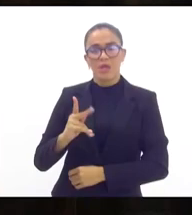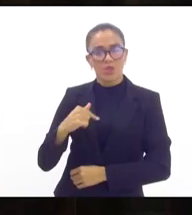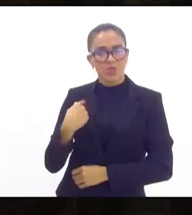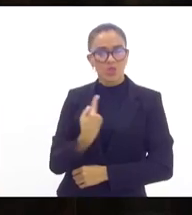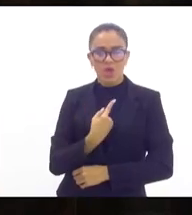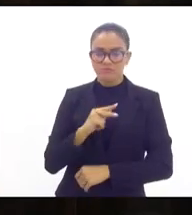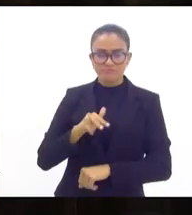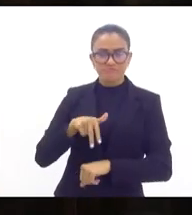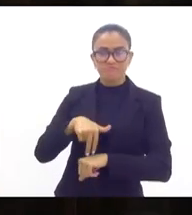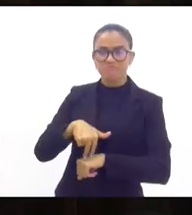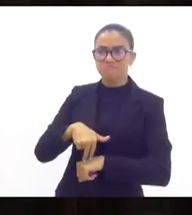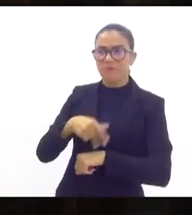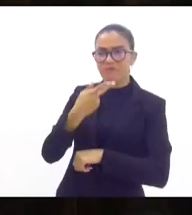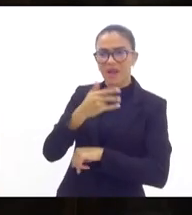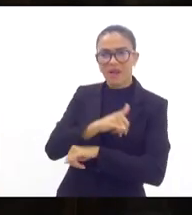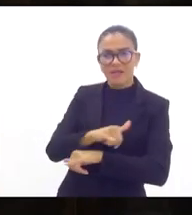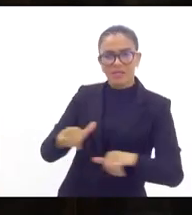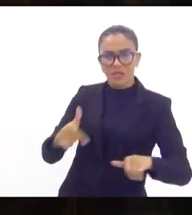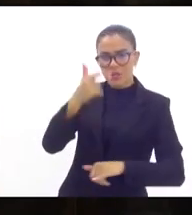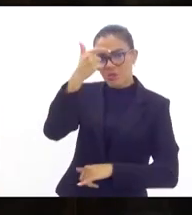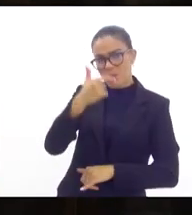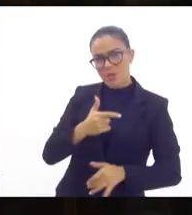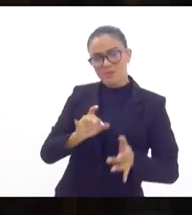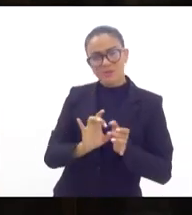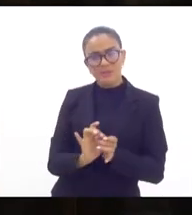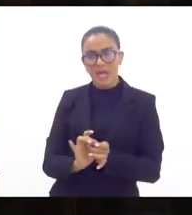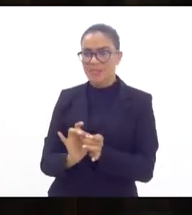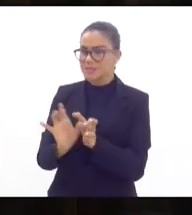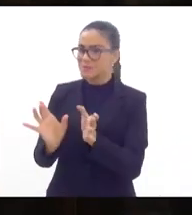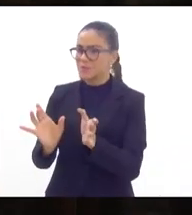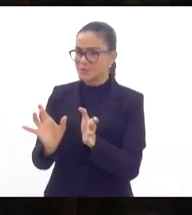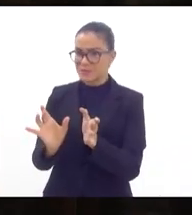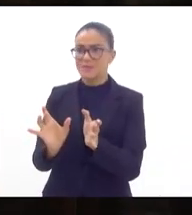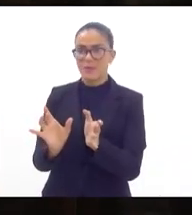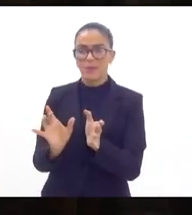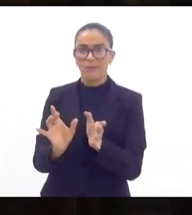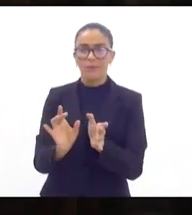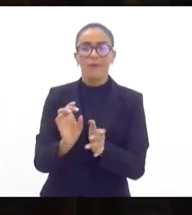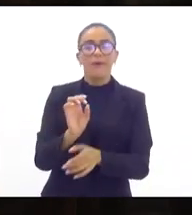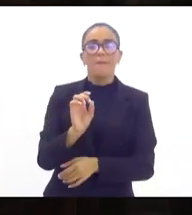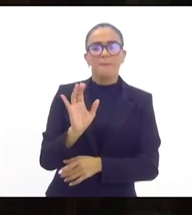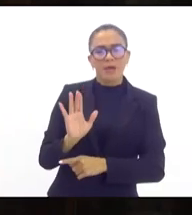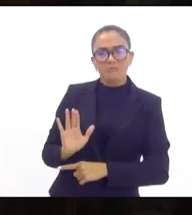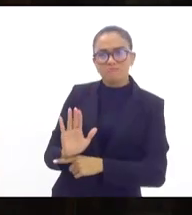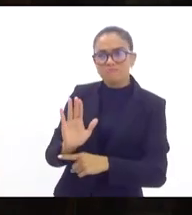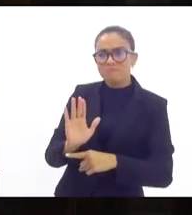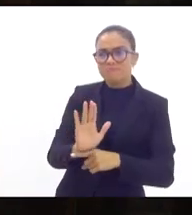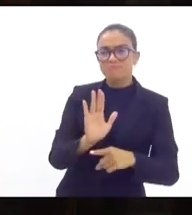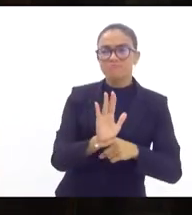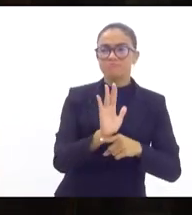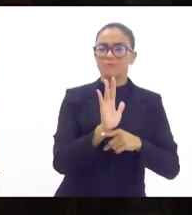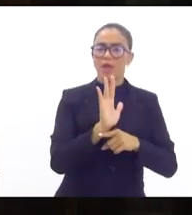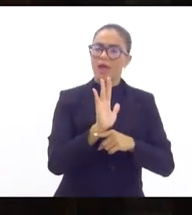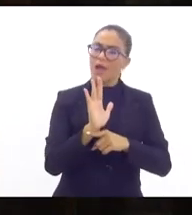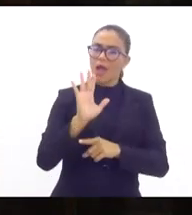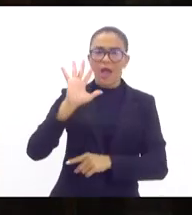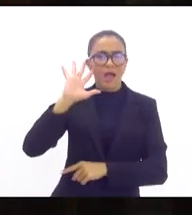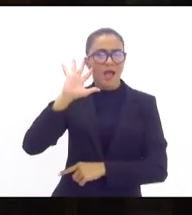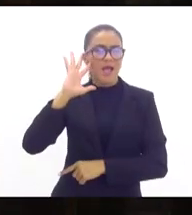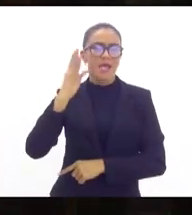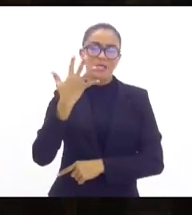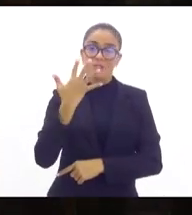à disposição como sempre esteve na sua história para que possa ajudar na solução desse problema né